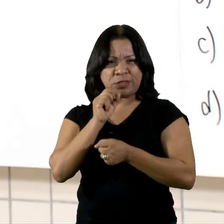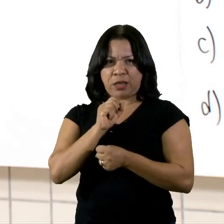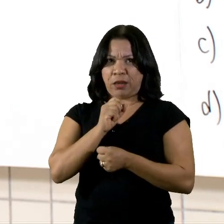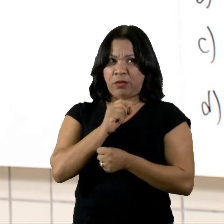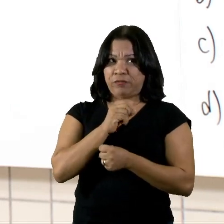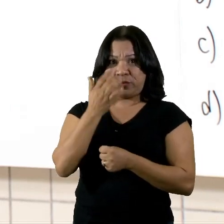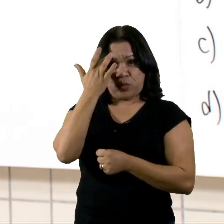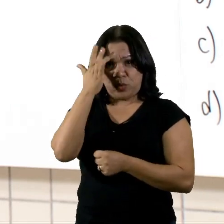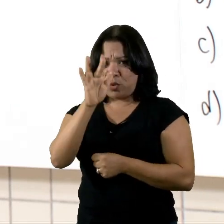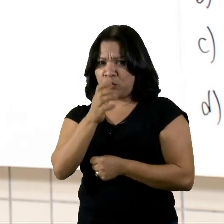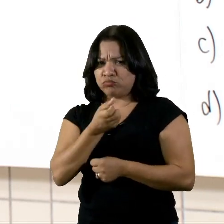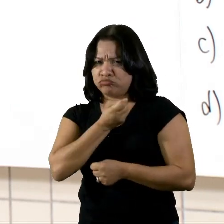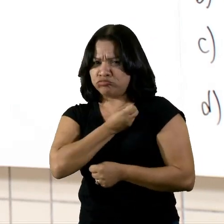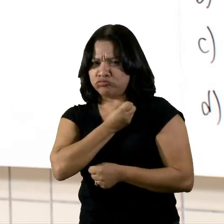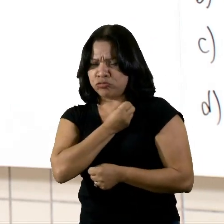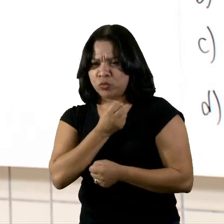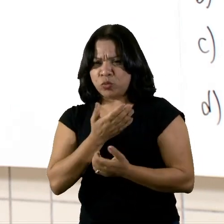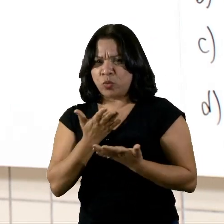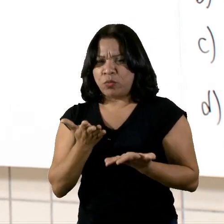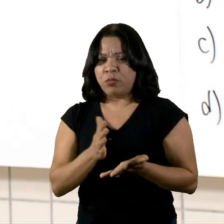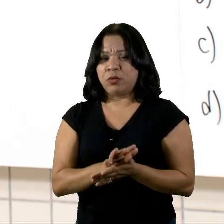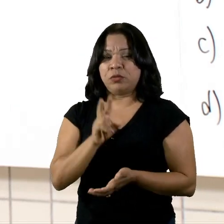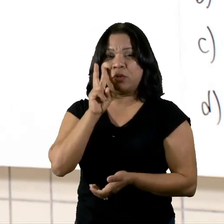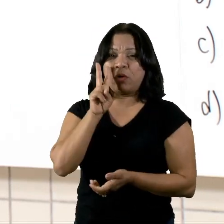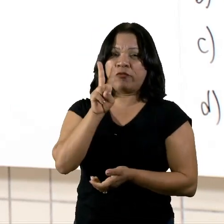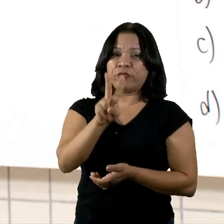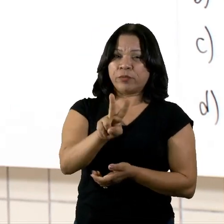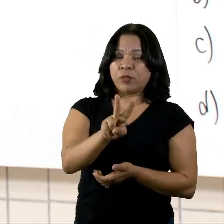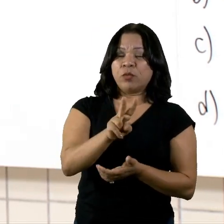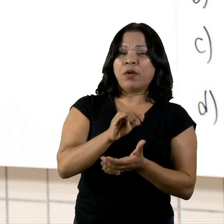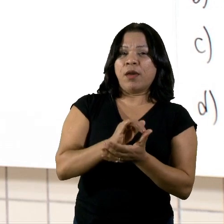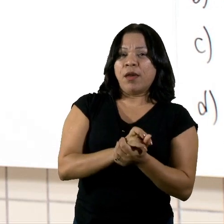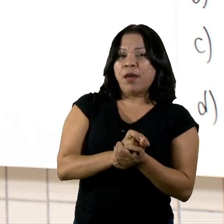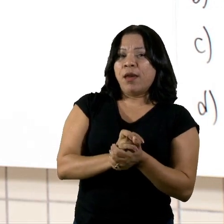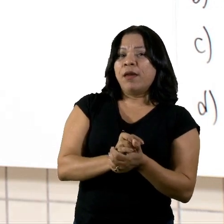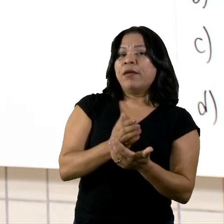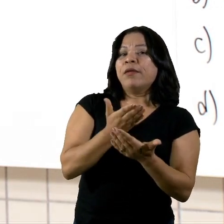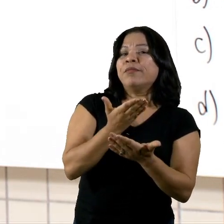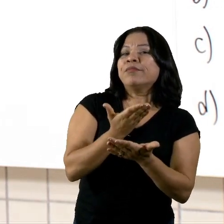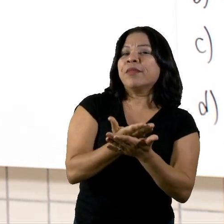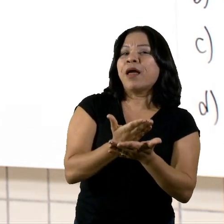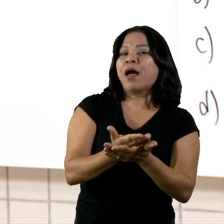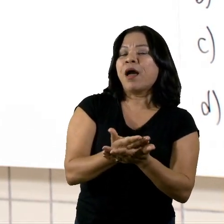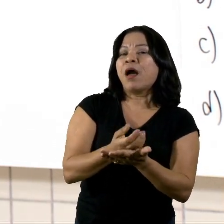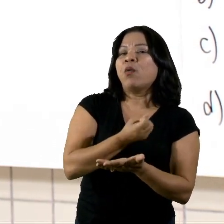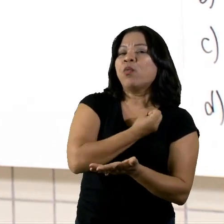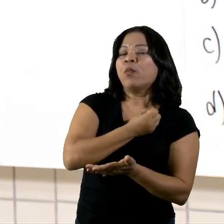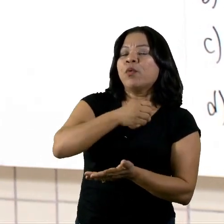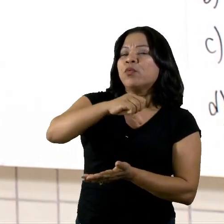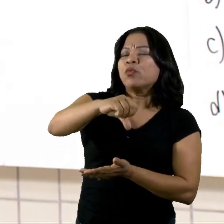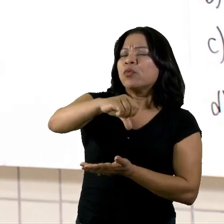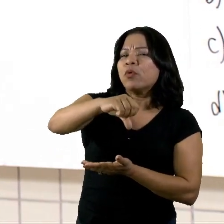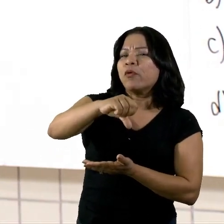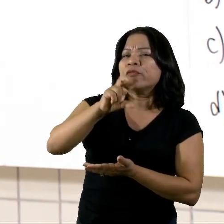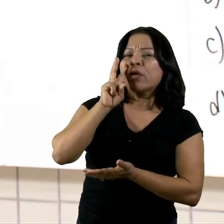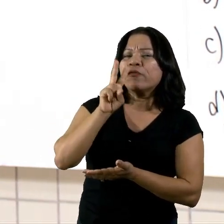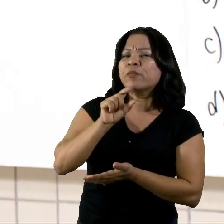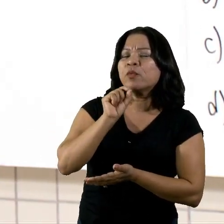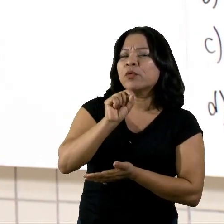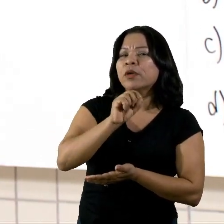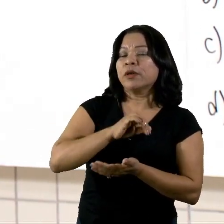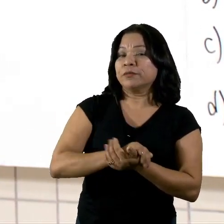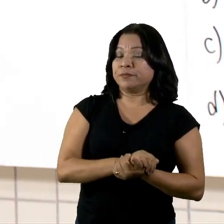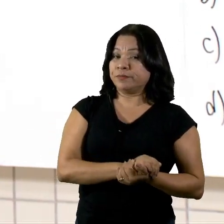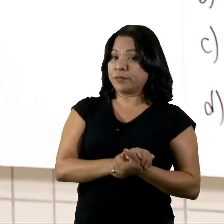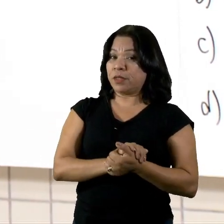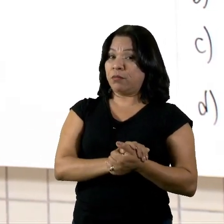esse. O que foi que nós vimos na primeira aula, na aula de número 9, né, desse novo conteúdo? Quando eu estiver me referindo a um